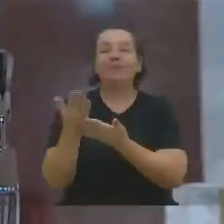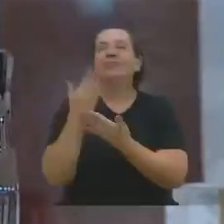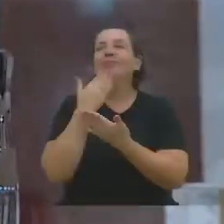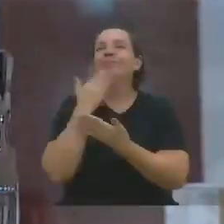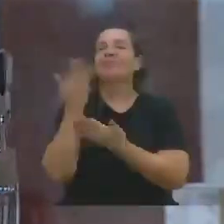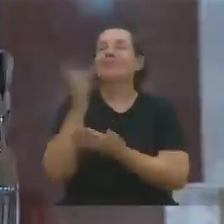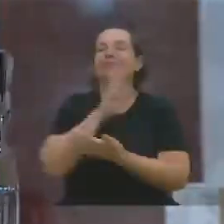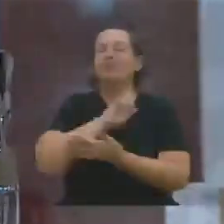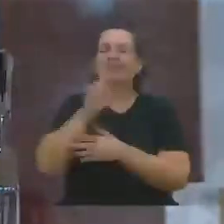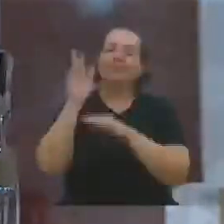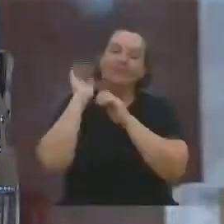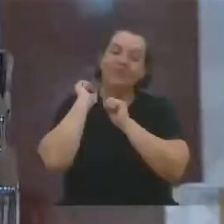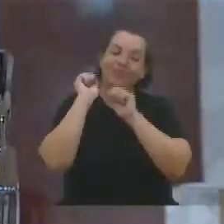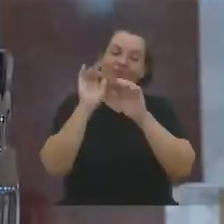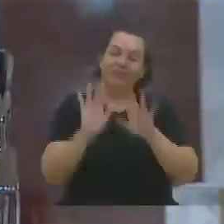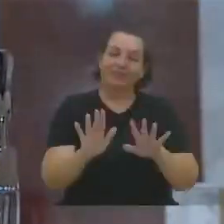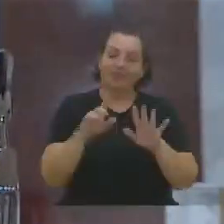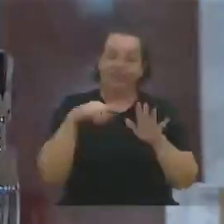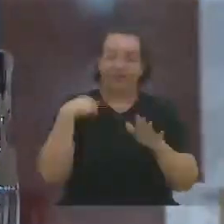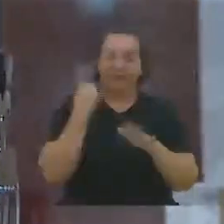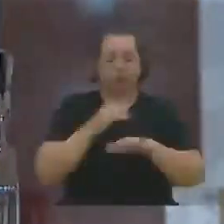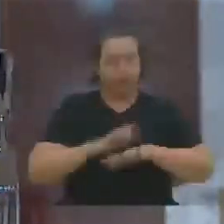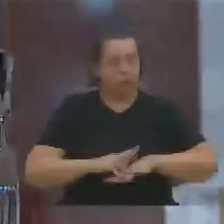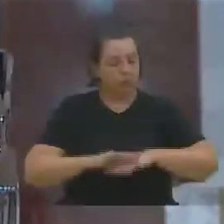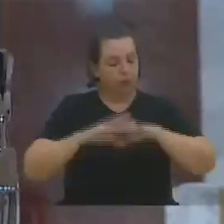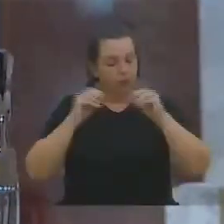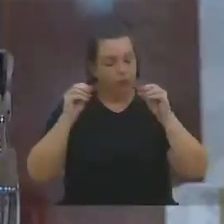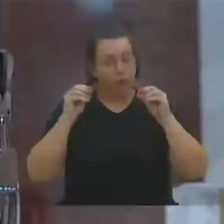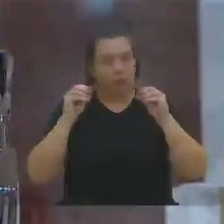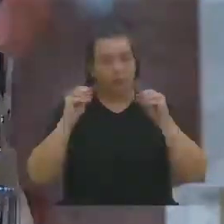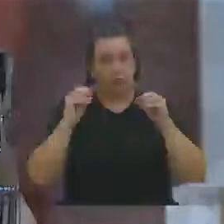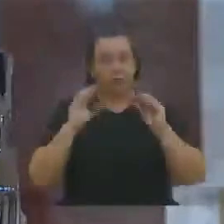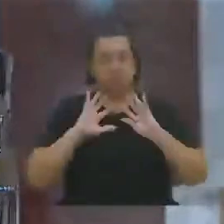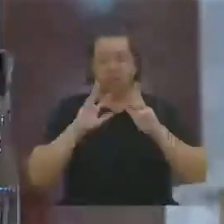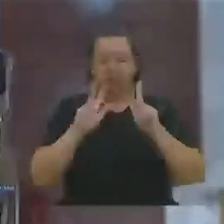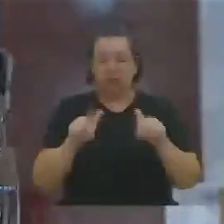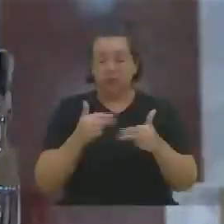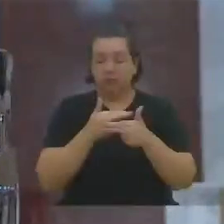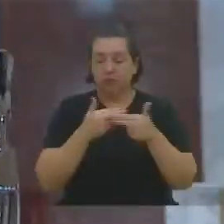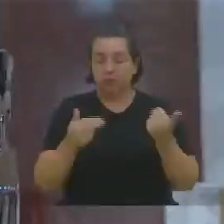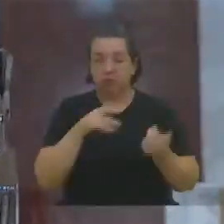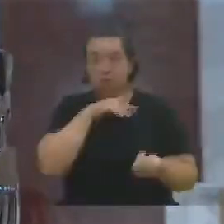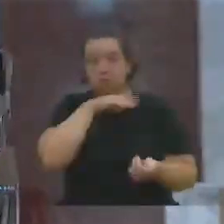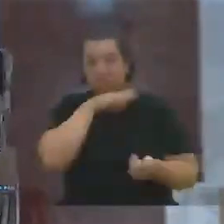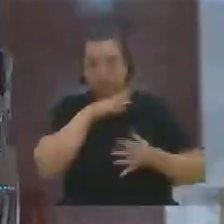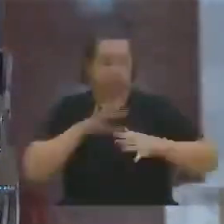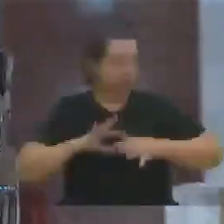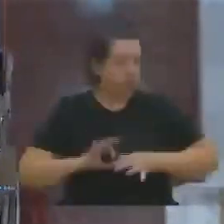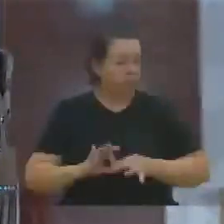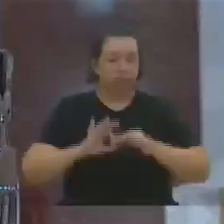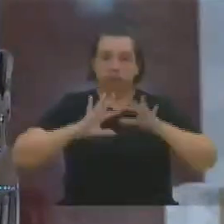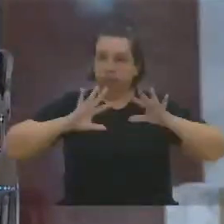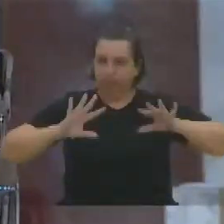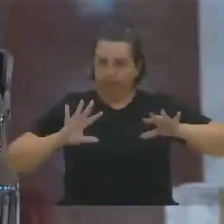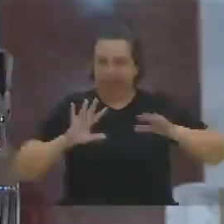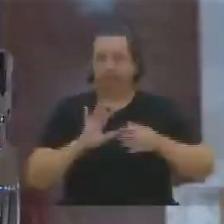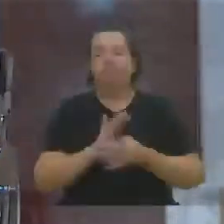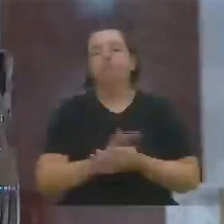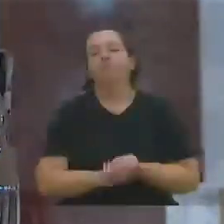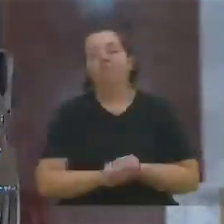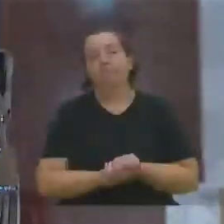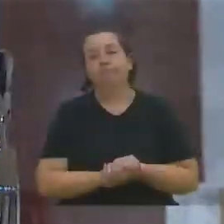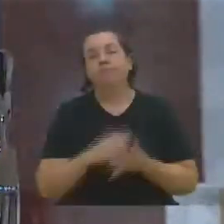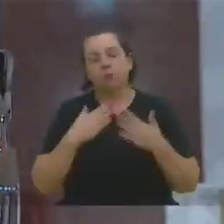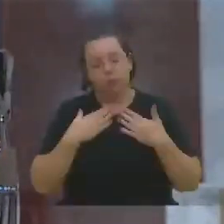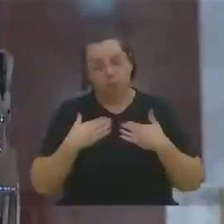que nos abençoe, nos cure e nos liberte de todas as nossas enfermidades